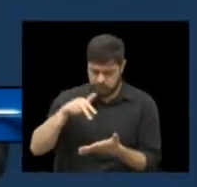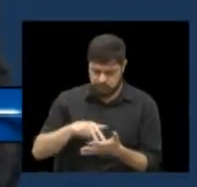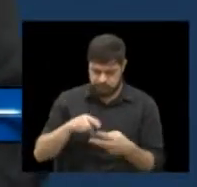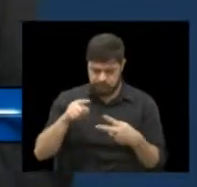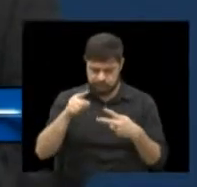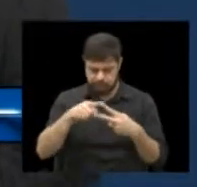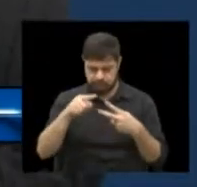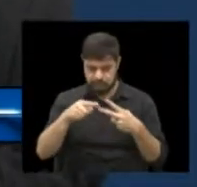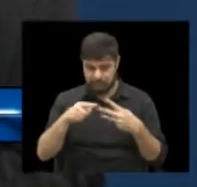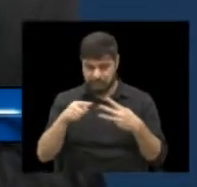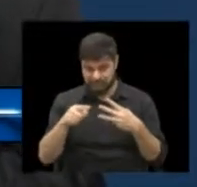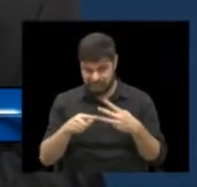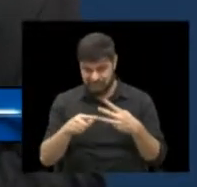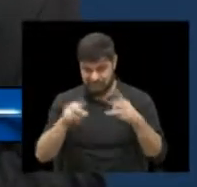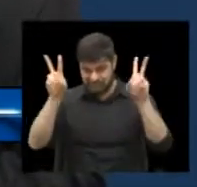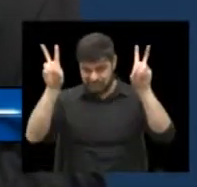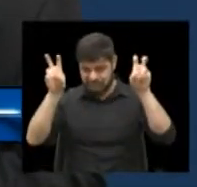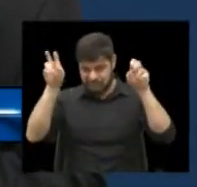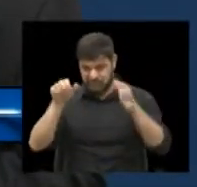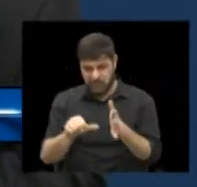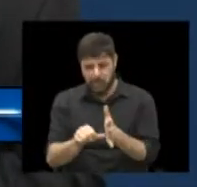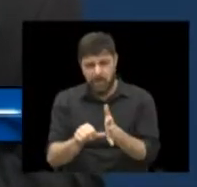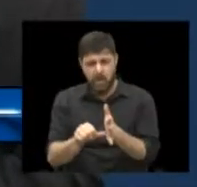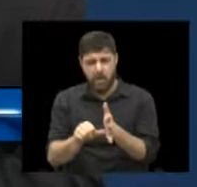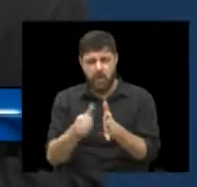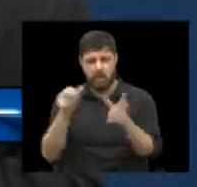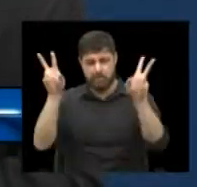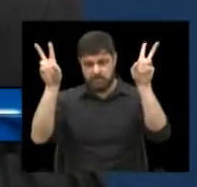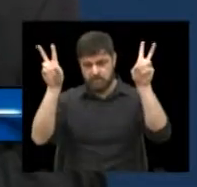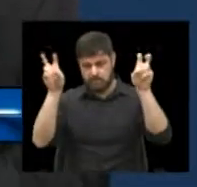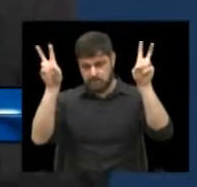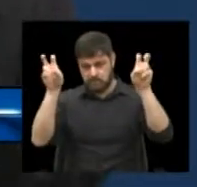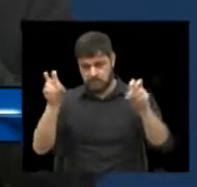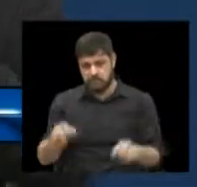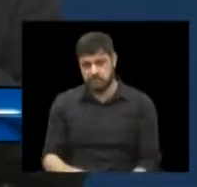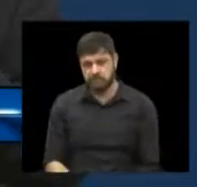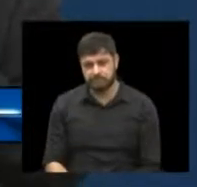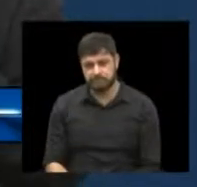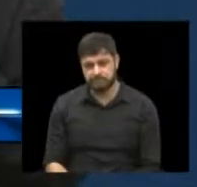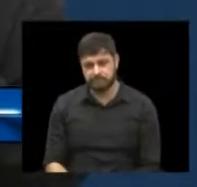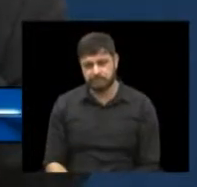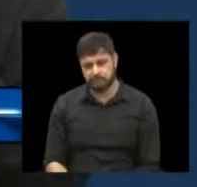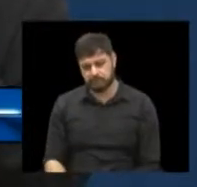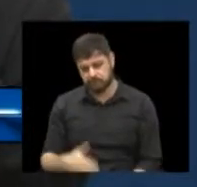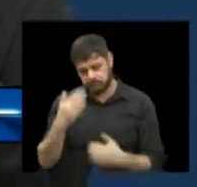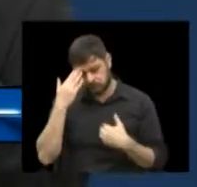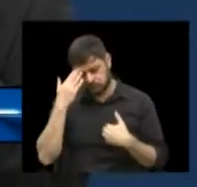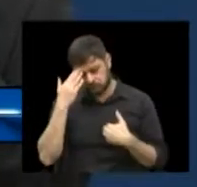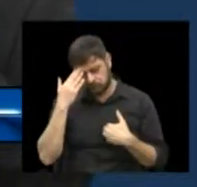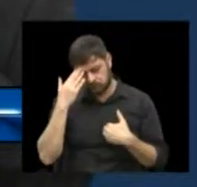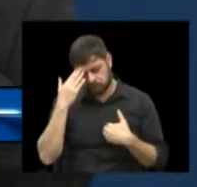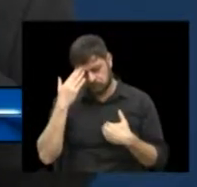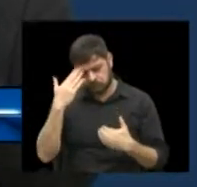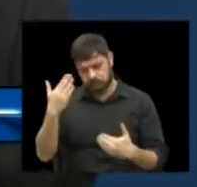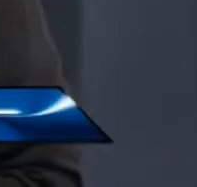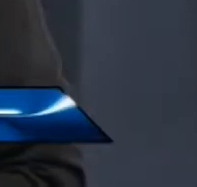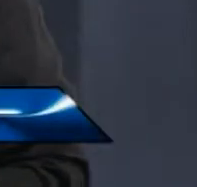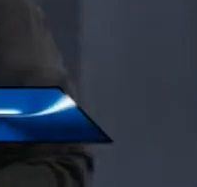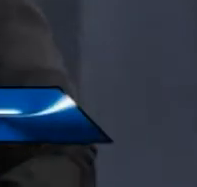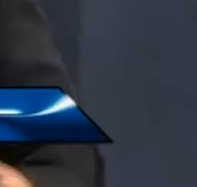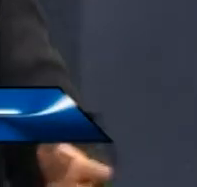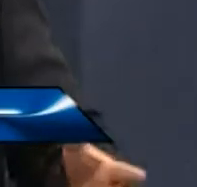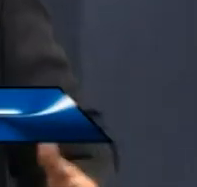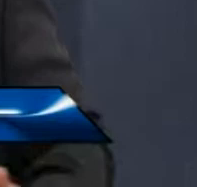da licença, os funcionários do gabinete continuaram os mesmos, para auxiliar os trabalhos do vereador Cláudio da Farmácia.